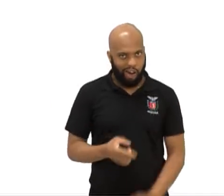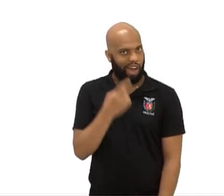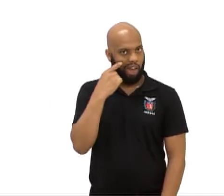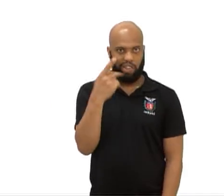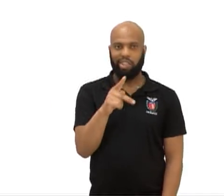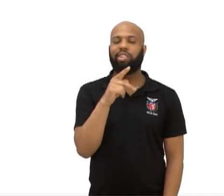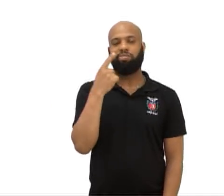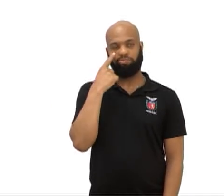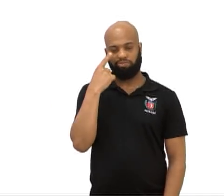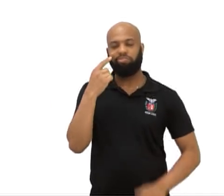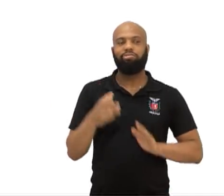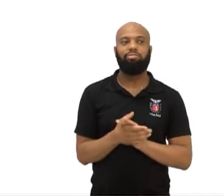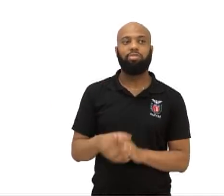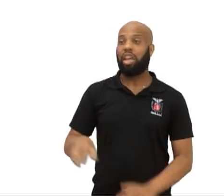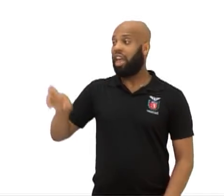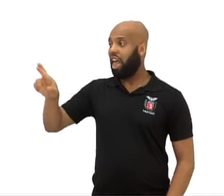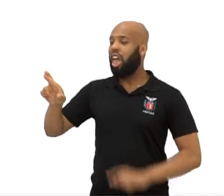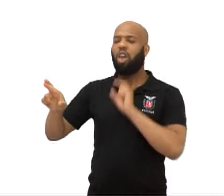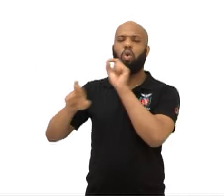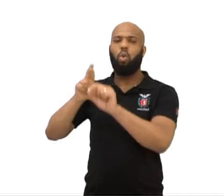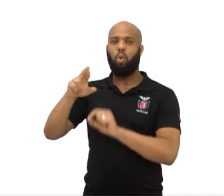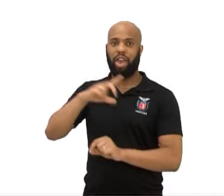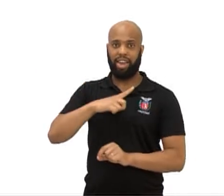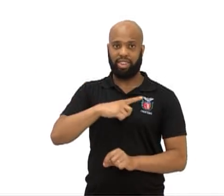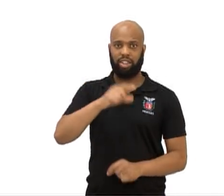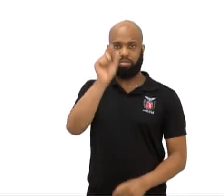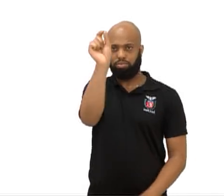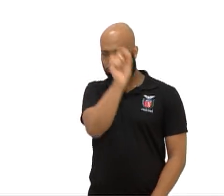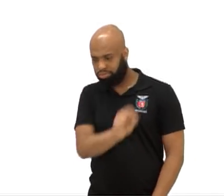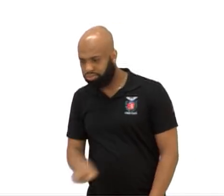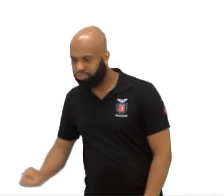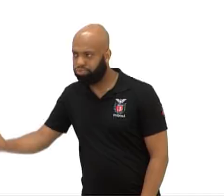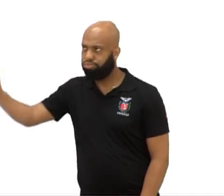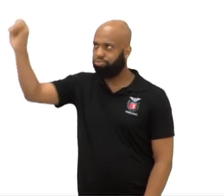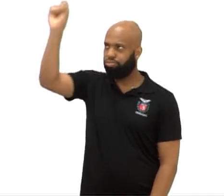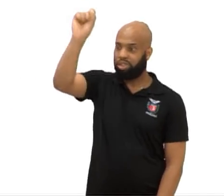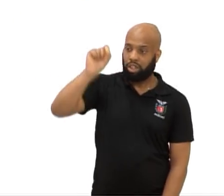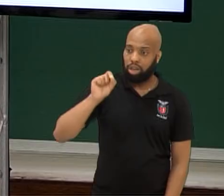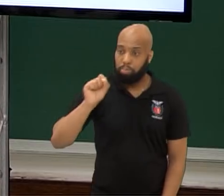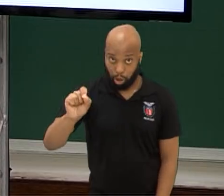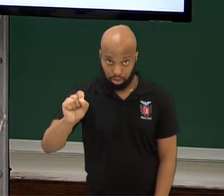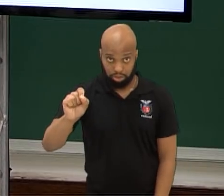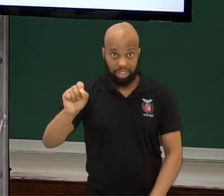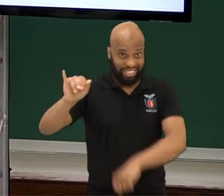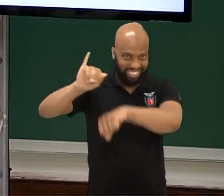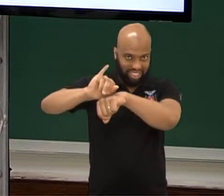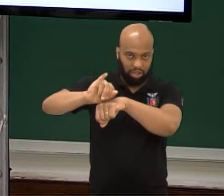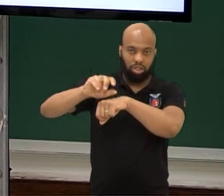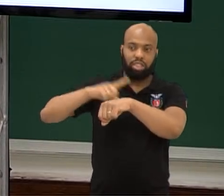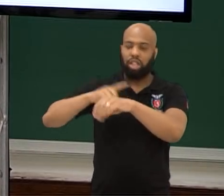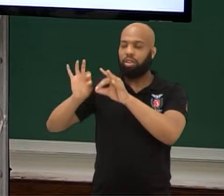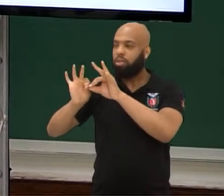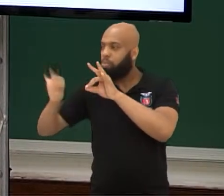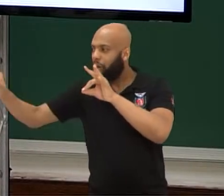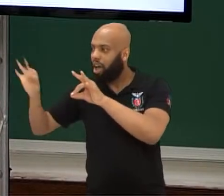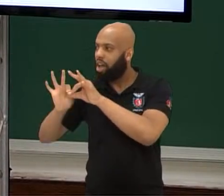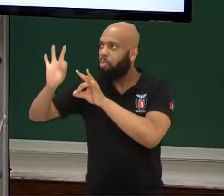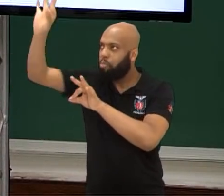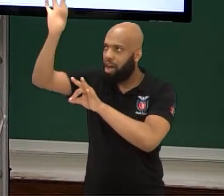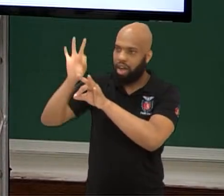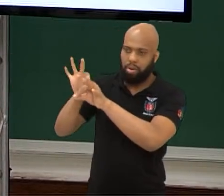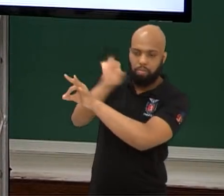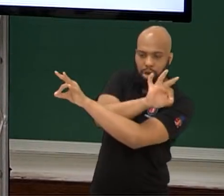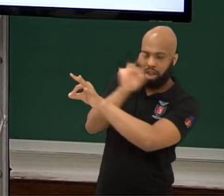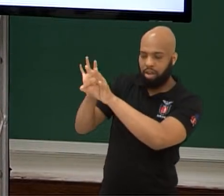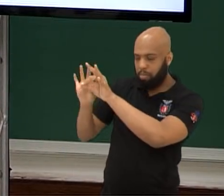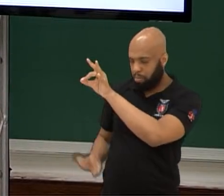Raio é a distância do centro até qualquer ponto da circunferência. Aqui a